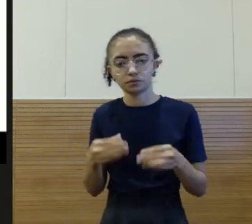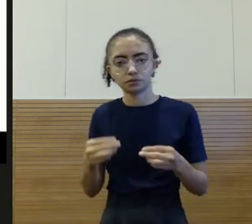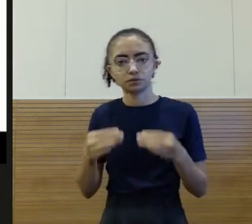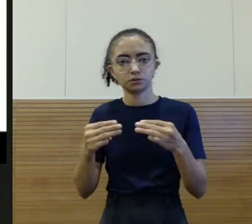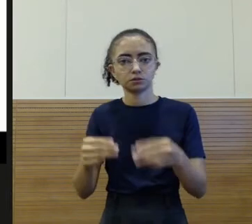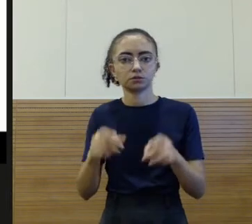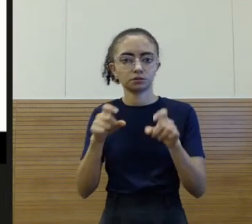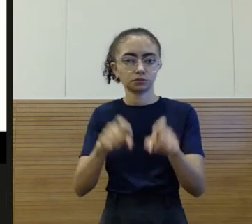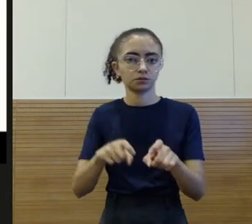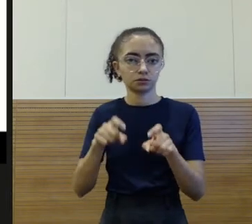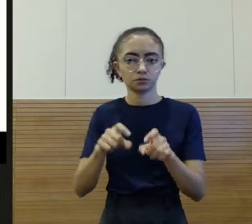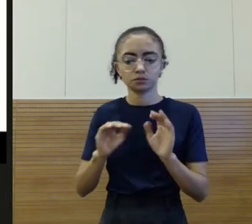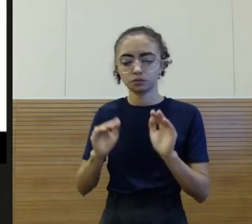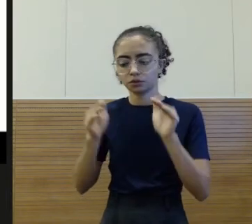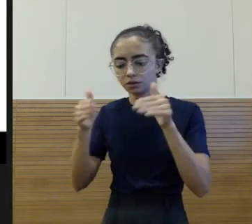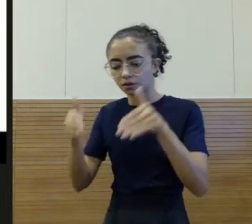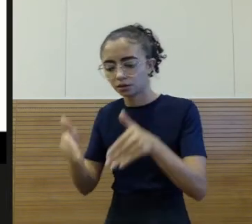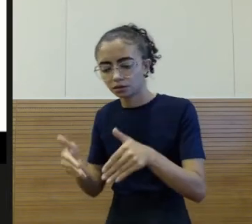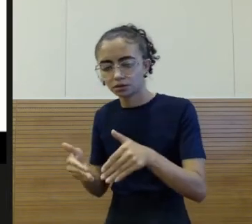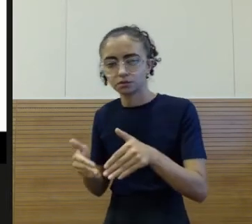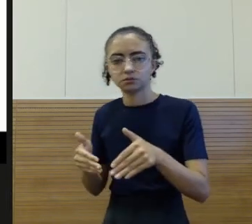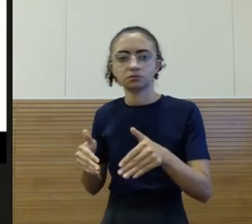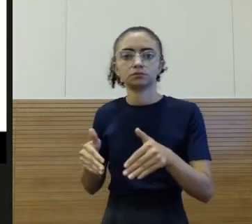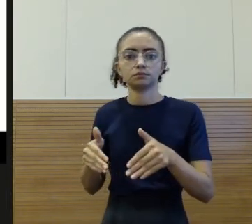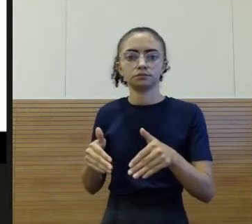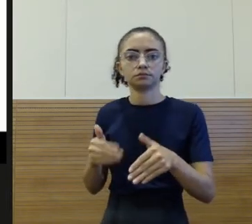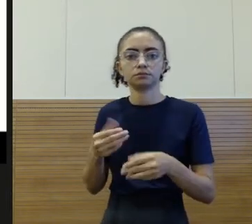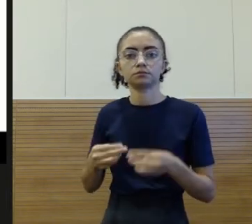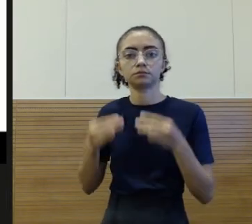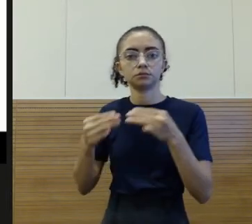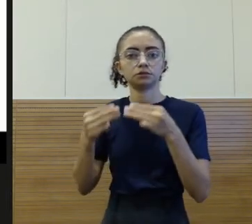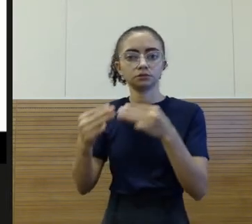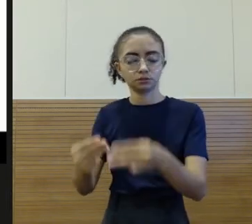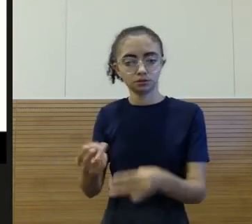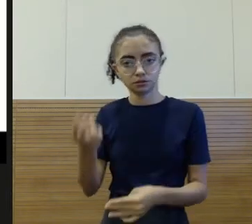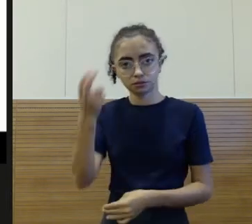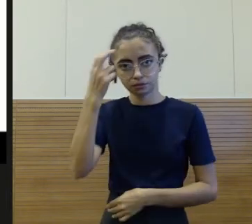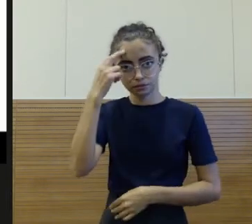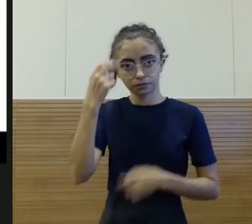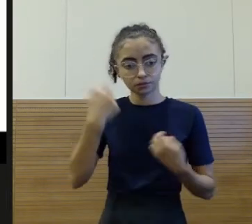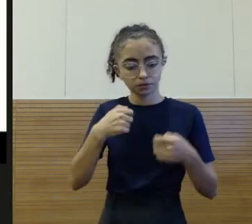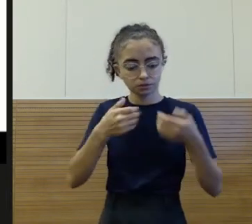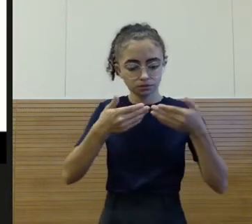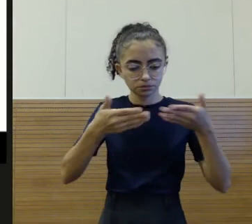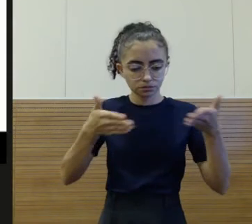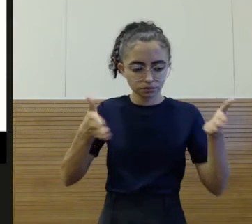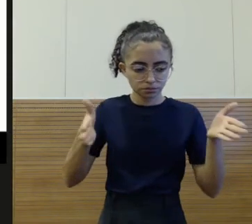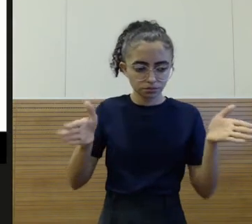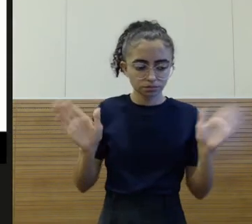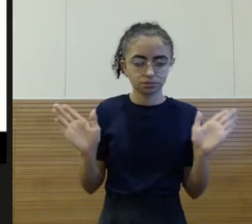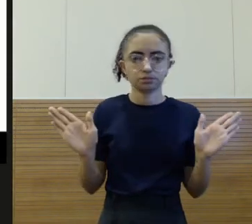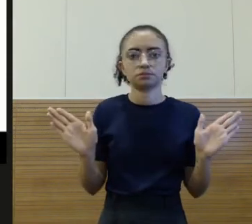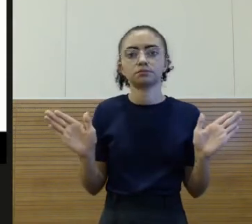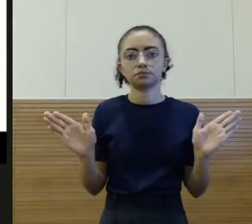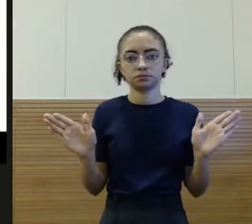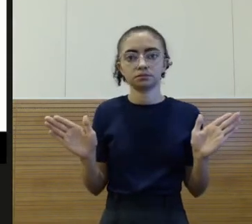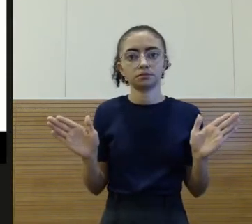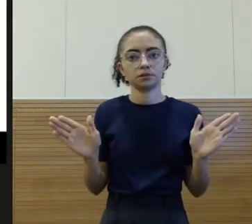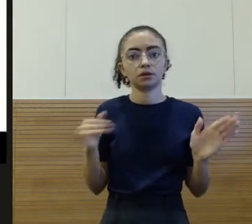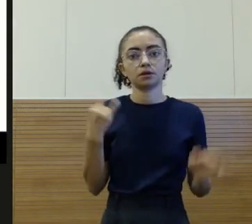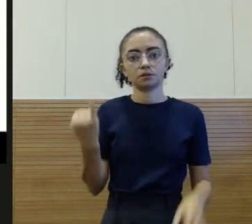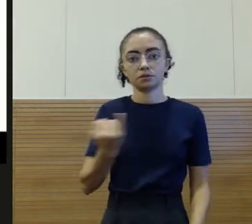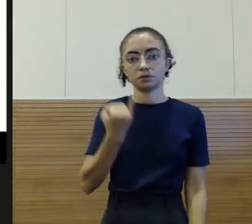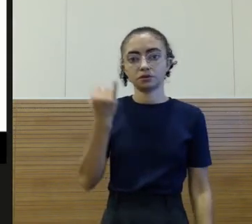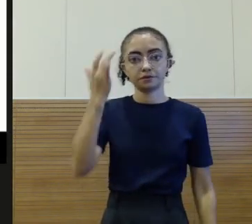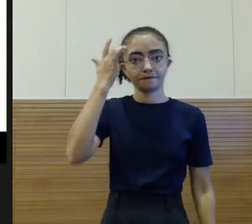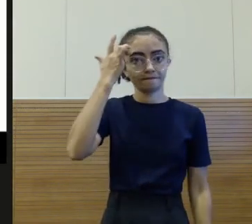cultura também, e esse tipo de passos a seguir e abrir esse panorama é muito importante. Não é fácil e